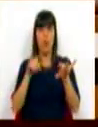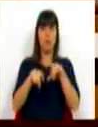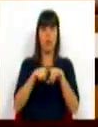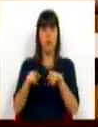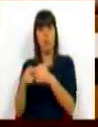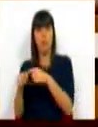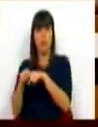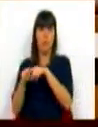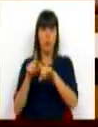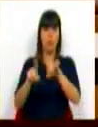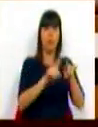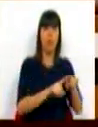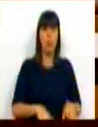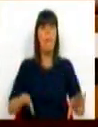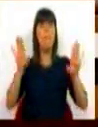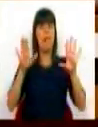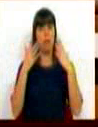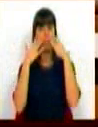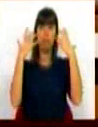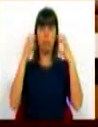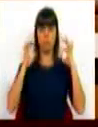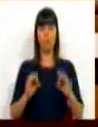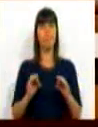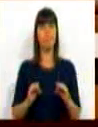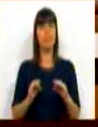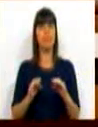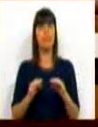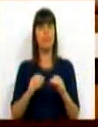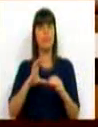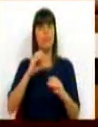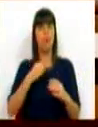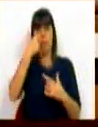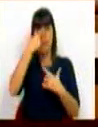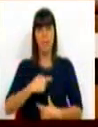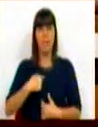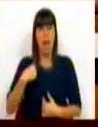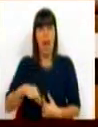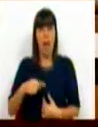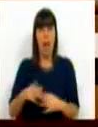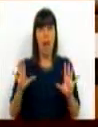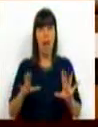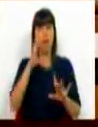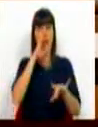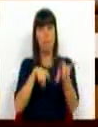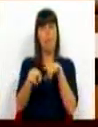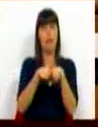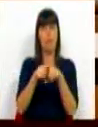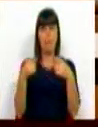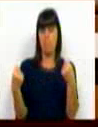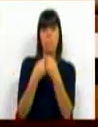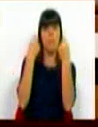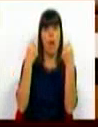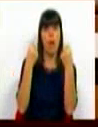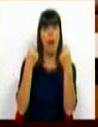e partidárias, mas marcado pela concidadania. Quando os políticos